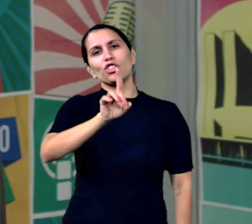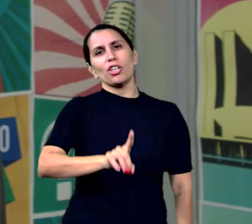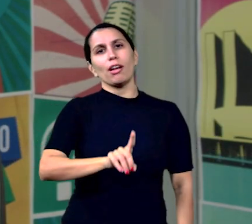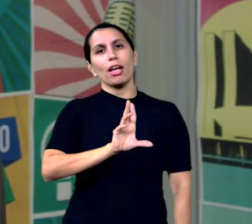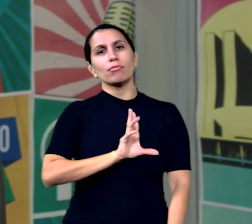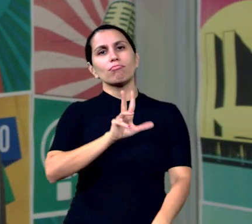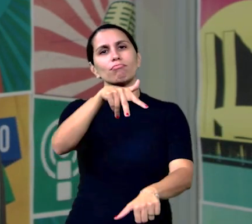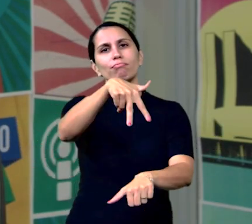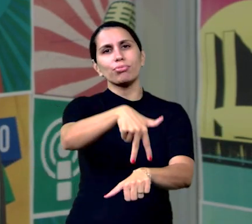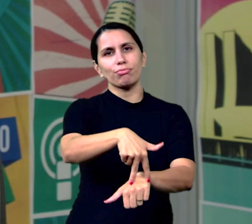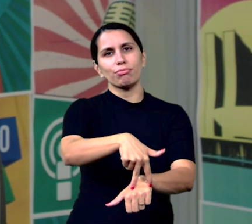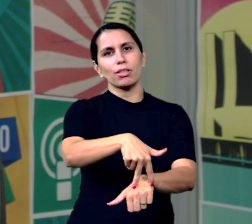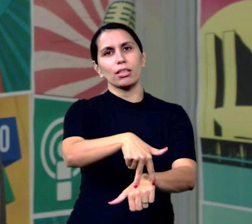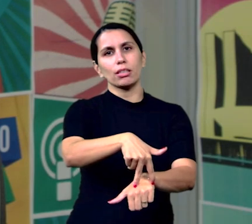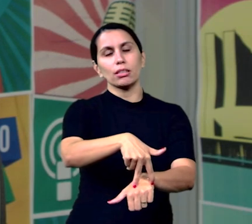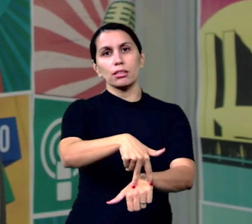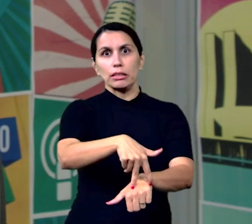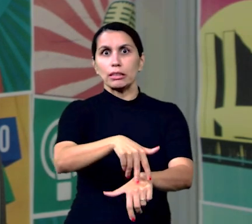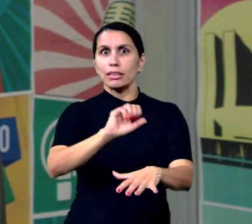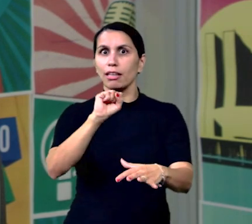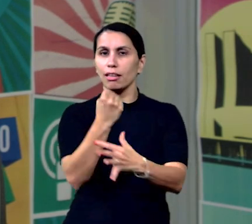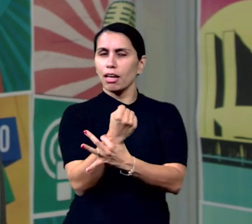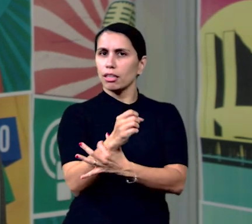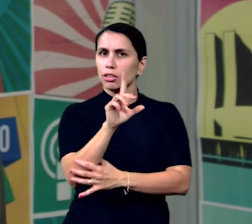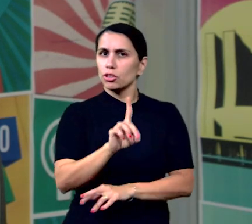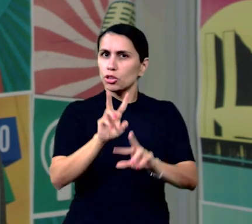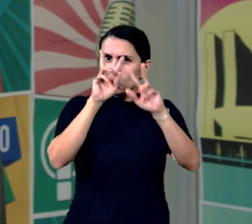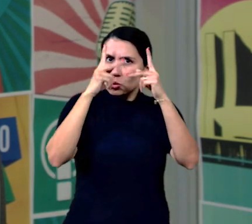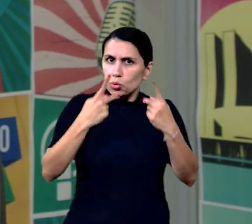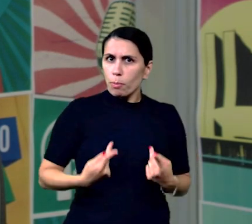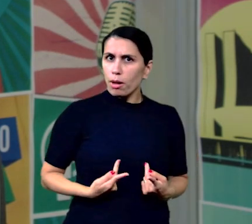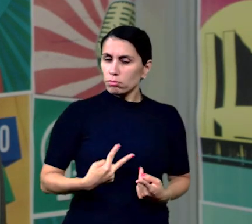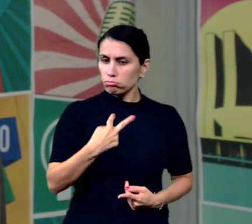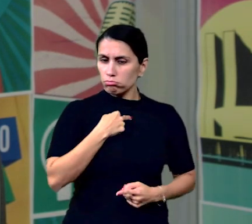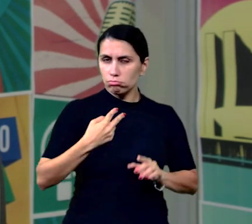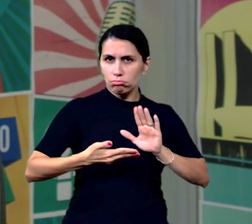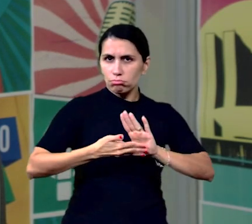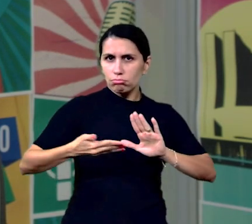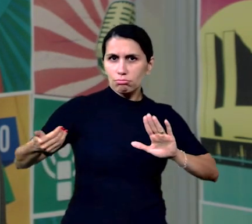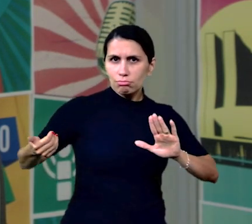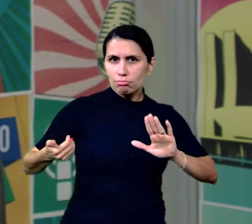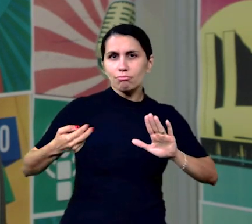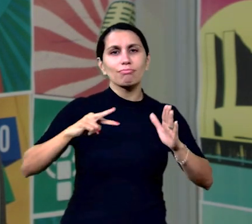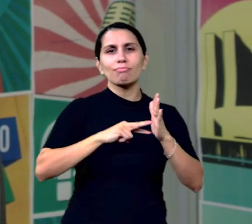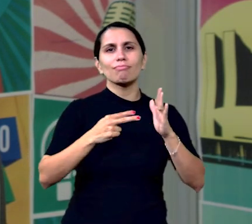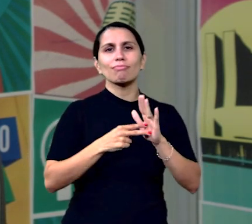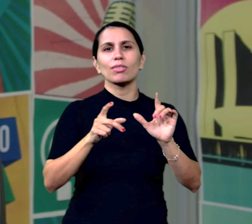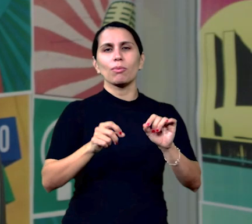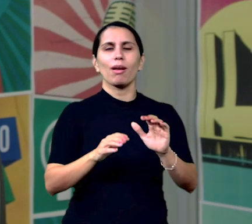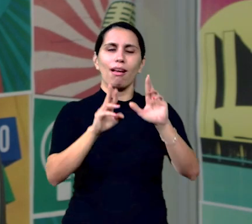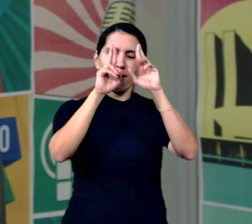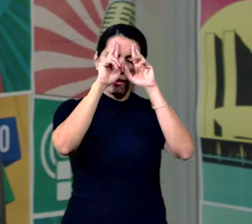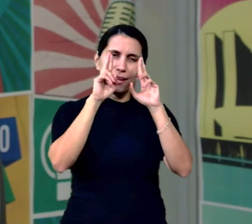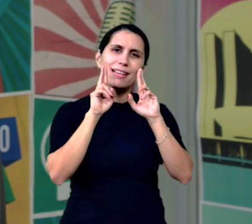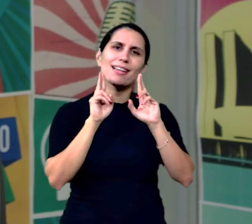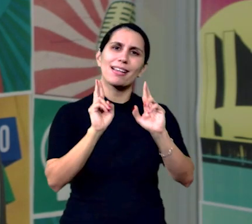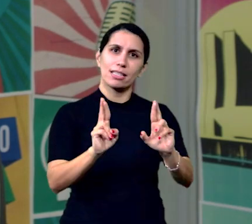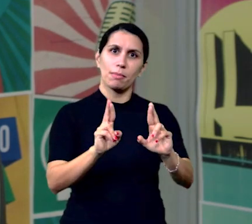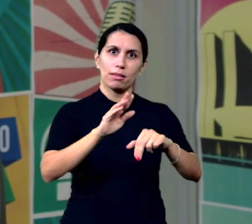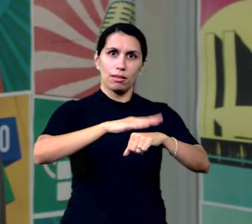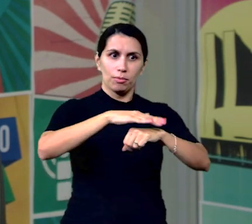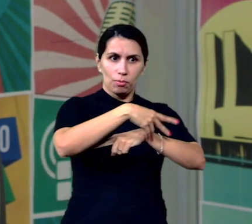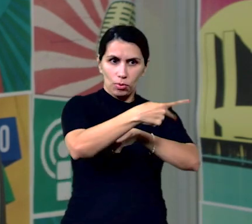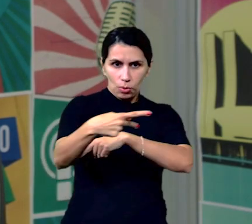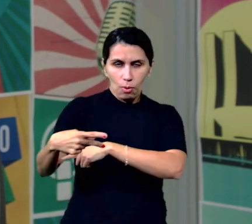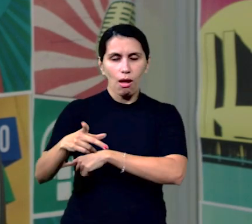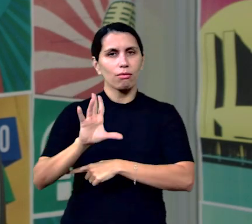ter os seus direitos humanos, garantidos e não violados. E isso significa respeitar suas individualidades e